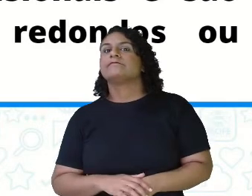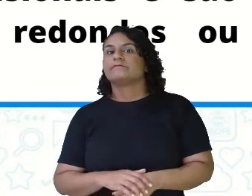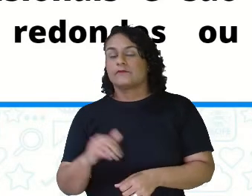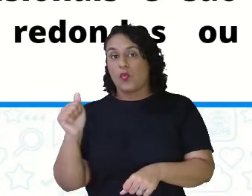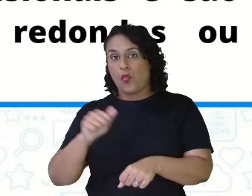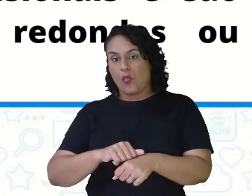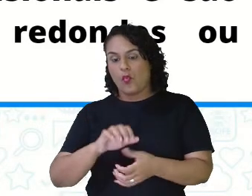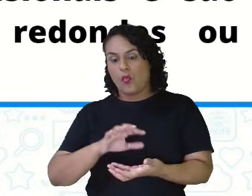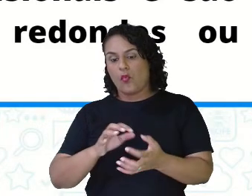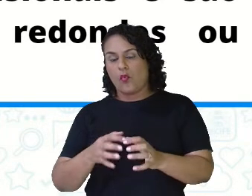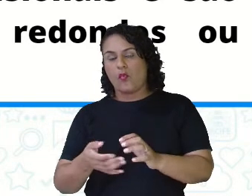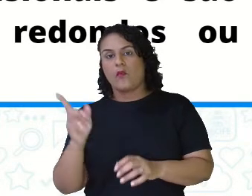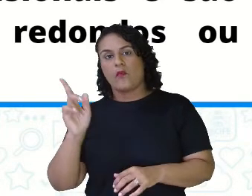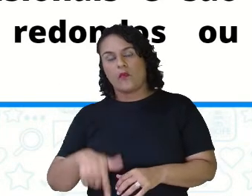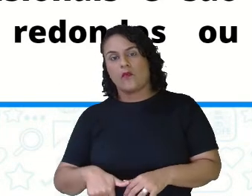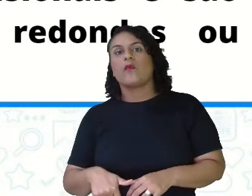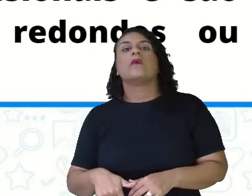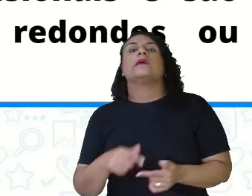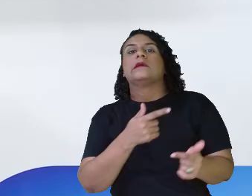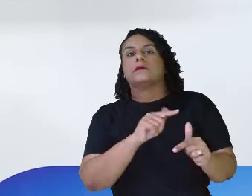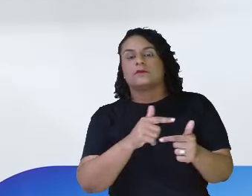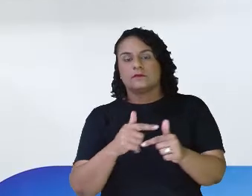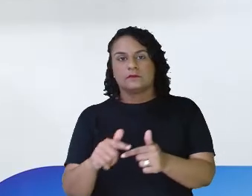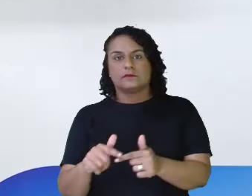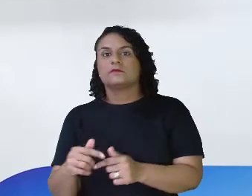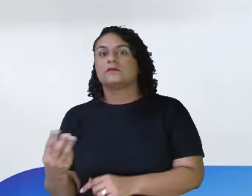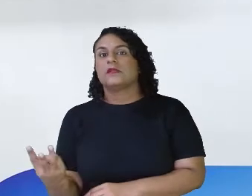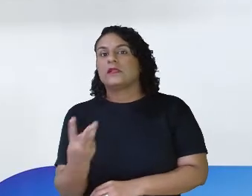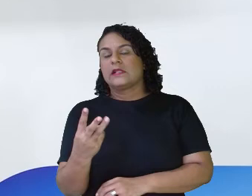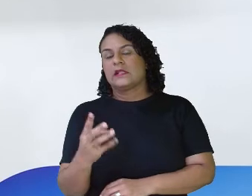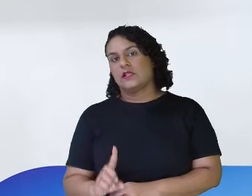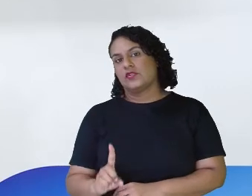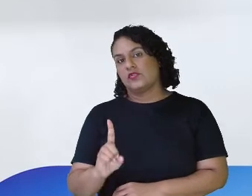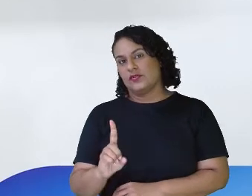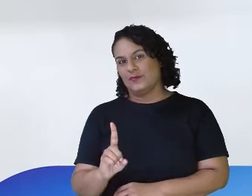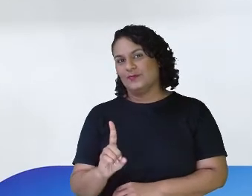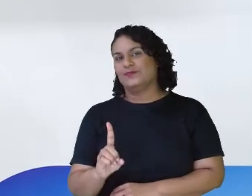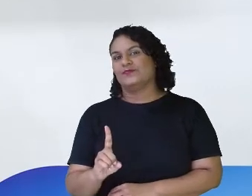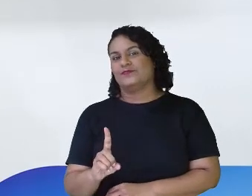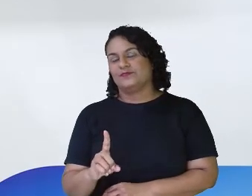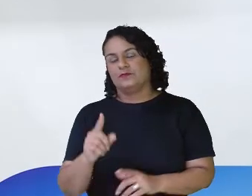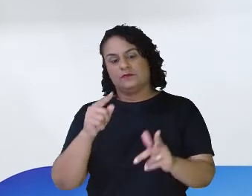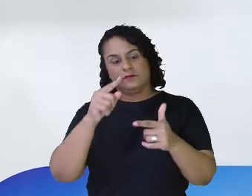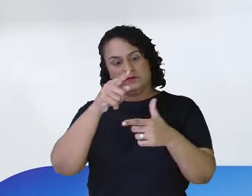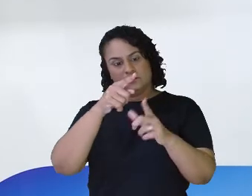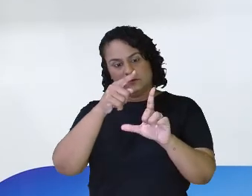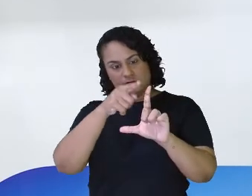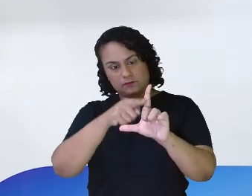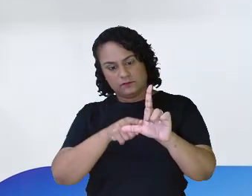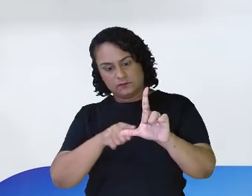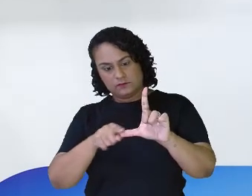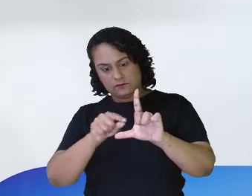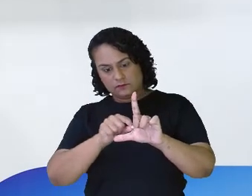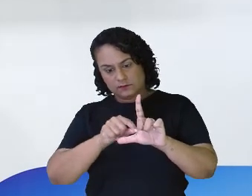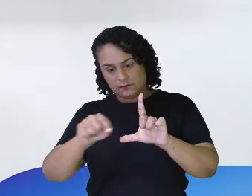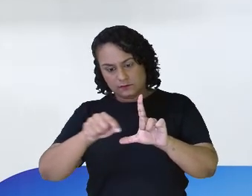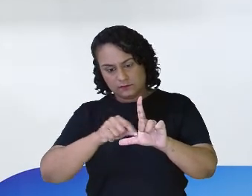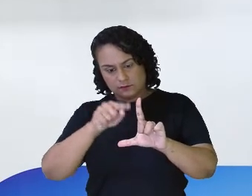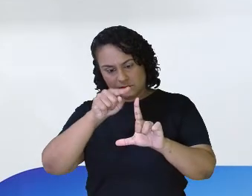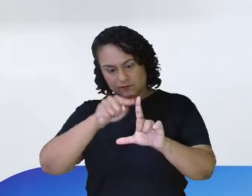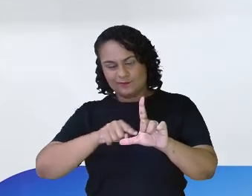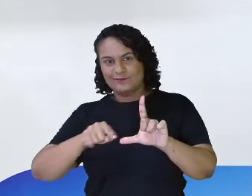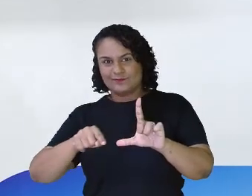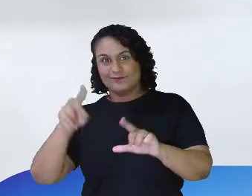sólidos, eles são figuras geométricas com 3 dimensões. 3D, lembra?